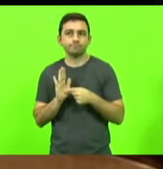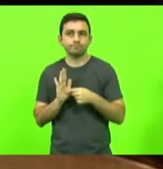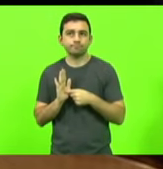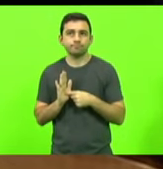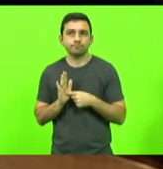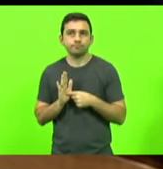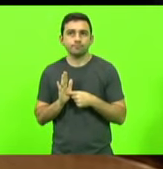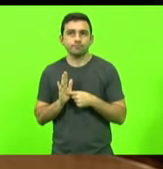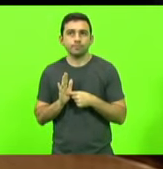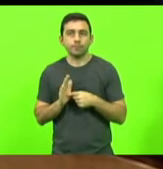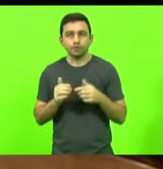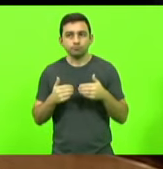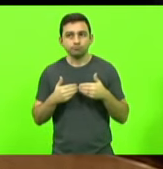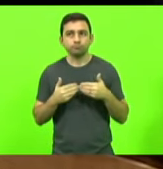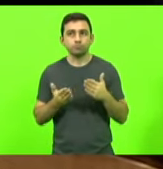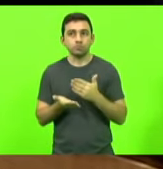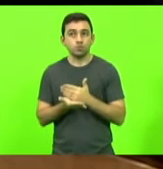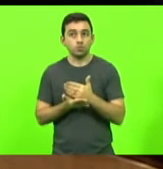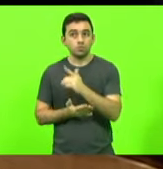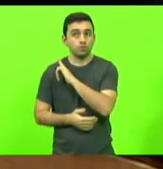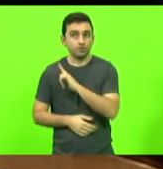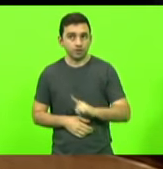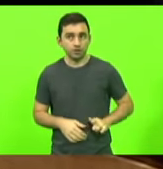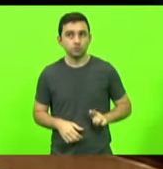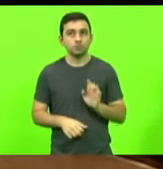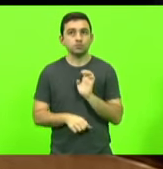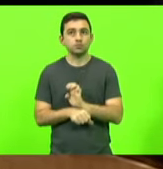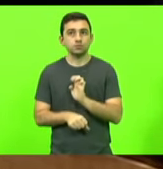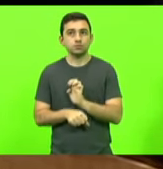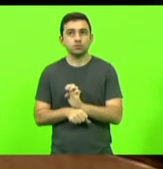de iniciativa do governo do Estado,